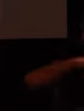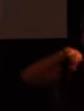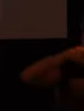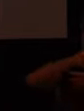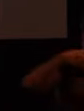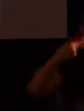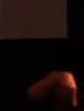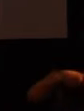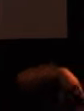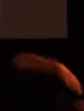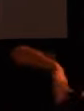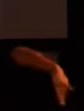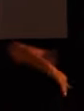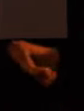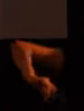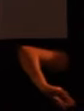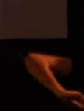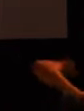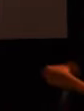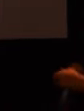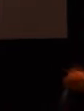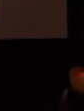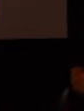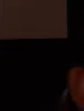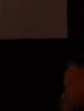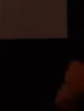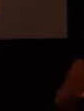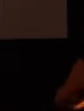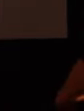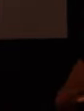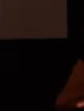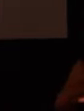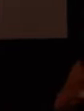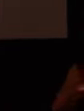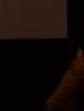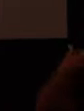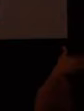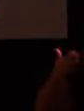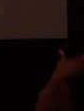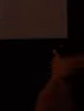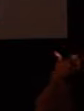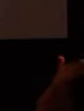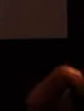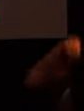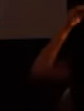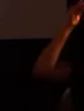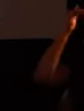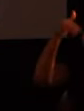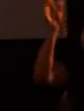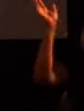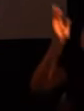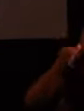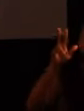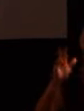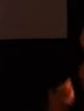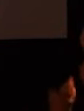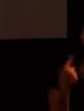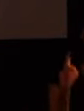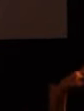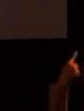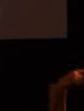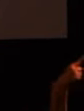nunca terá sombra na praia no verão. Nunca no verão teremos sombra na praia. Porque nossa